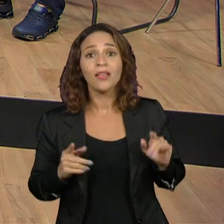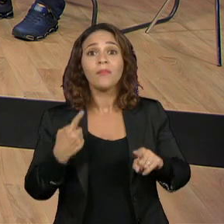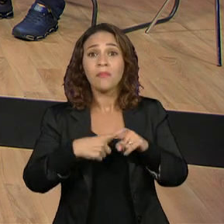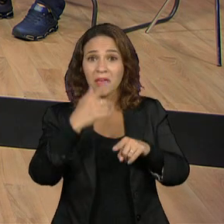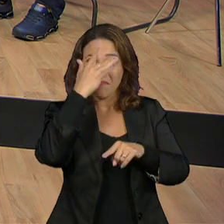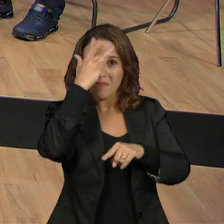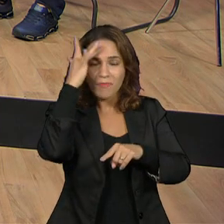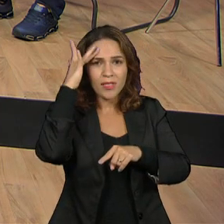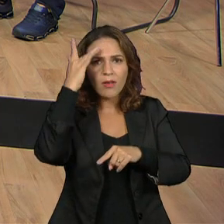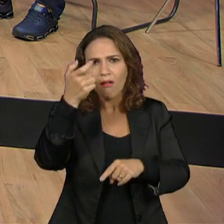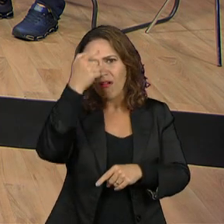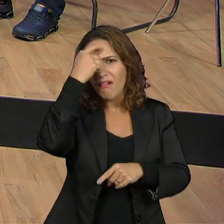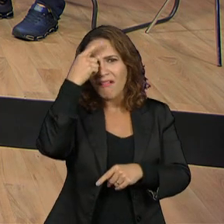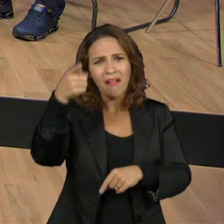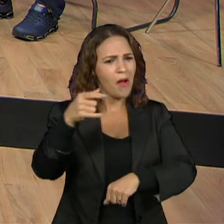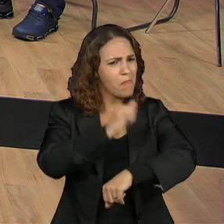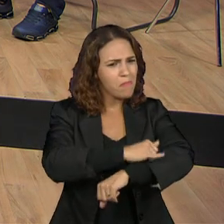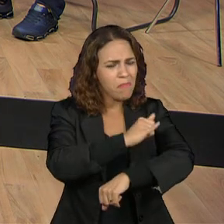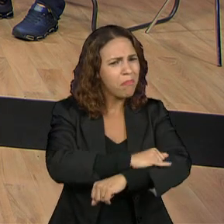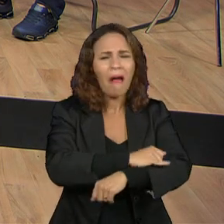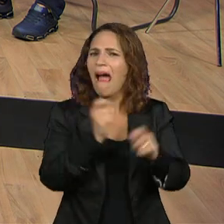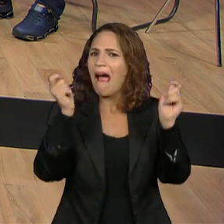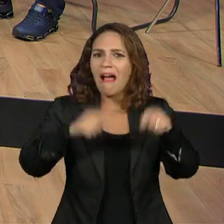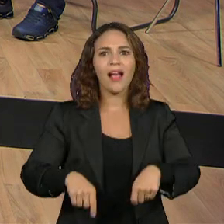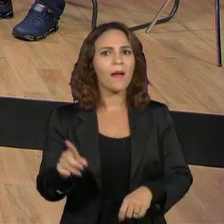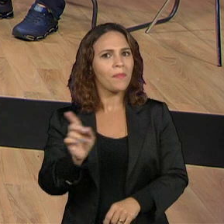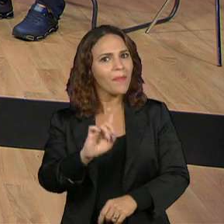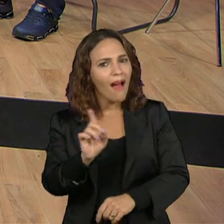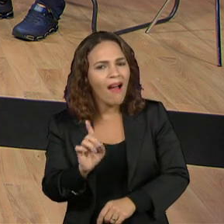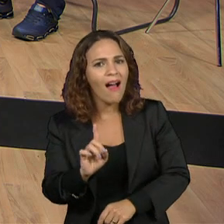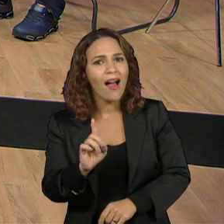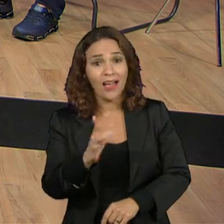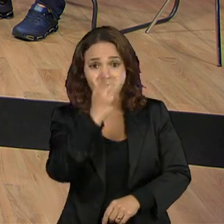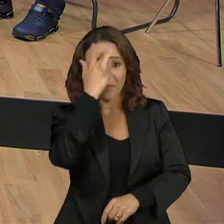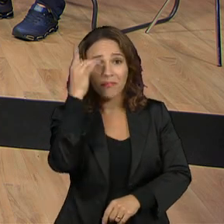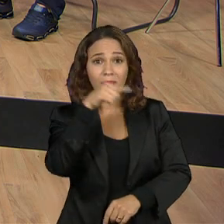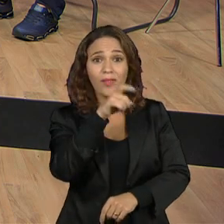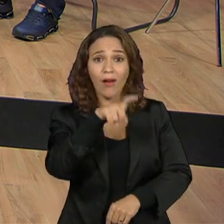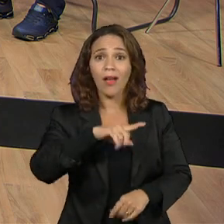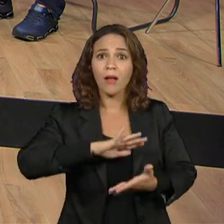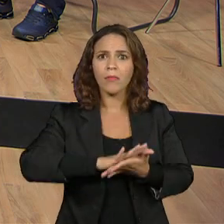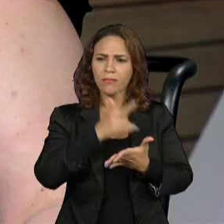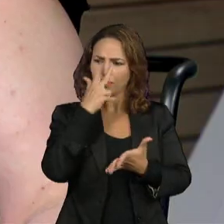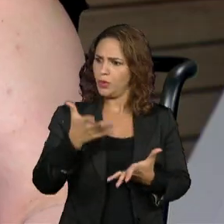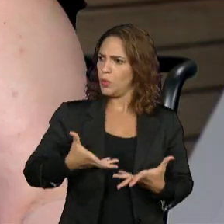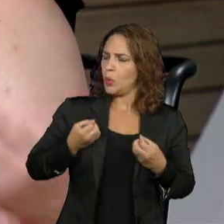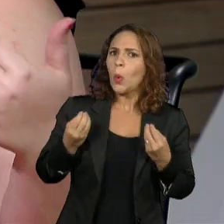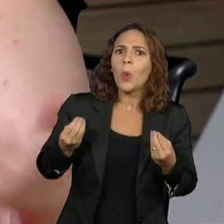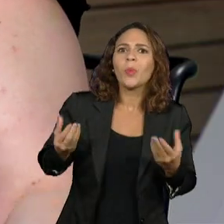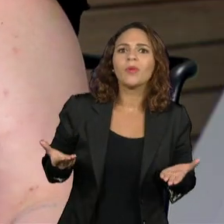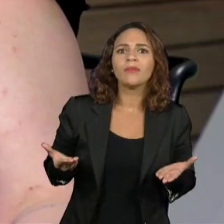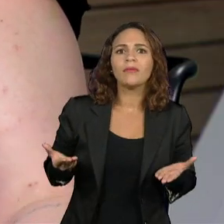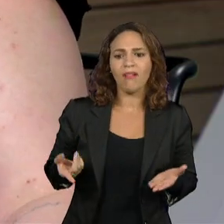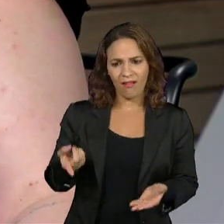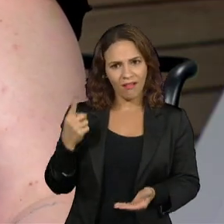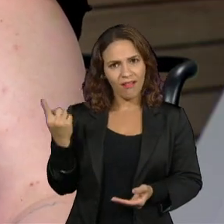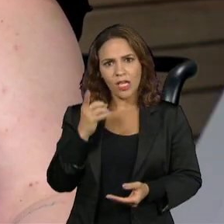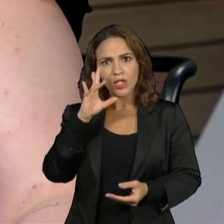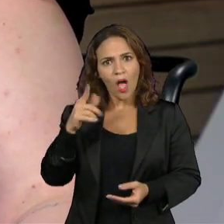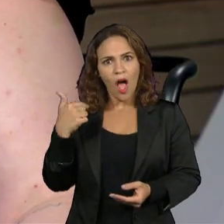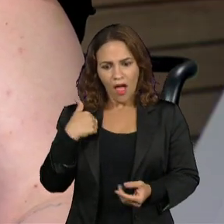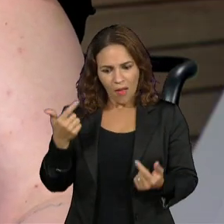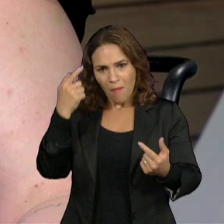colocaram tanto na cabeça que o gordo ele não pode ter isso, ele não é isso, que quando eles veem, eles se assustam. A gente não é uma parte só do nosso